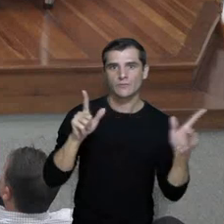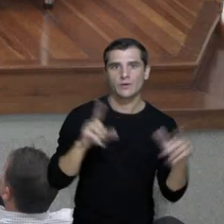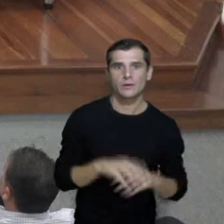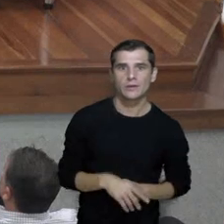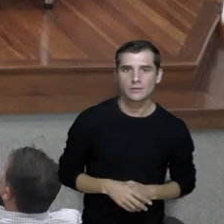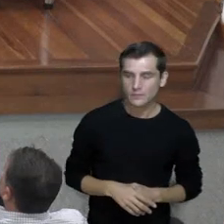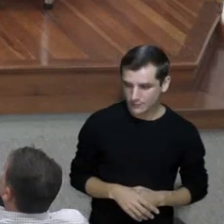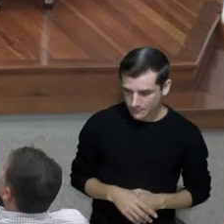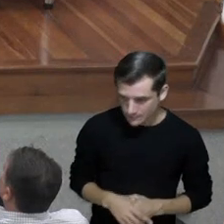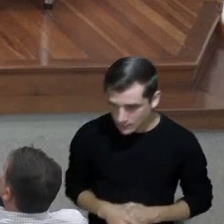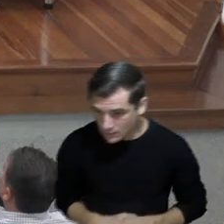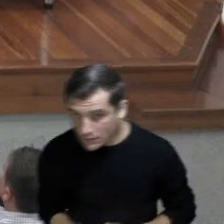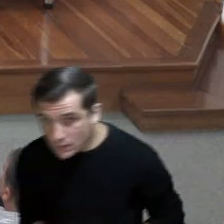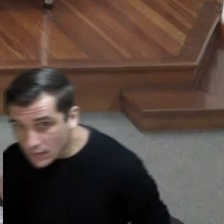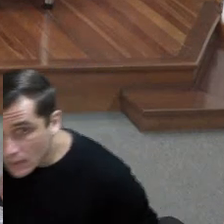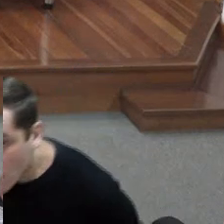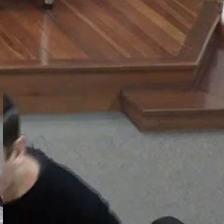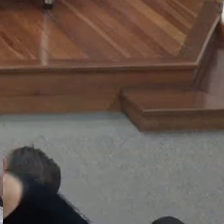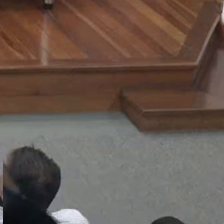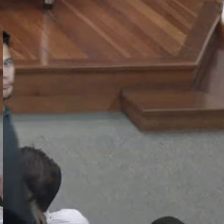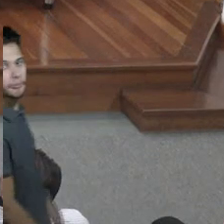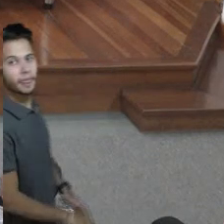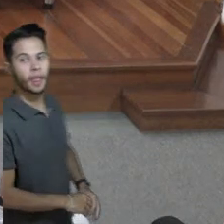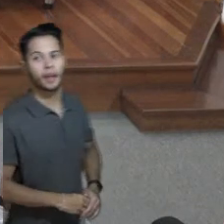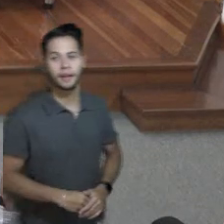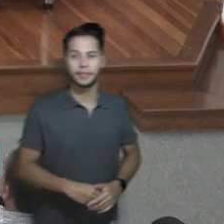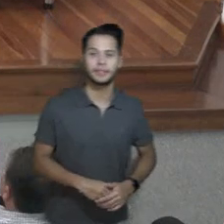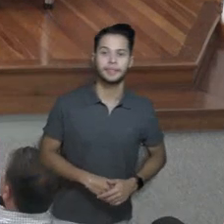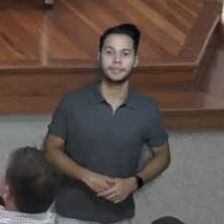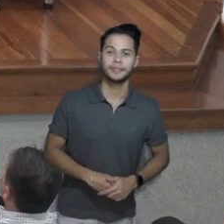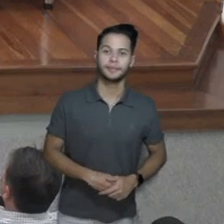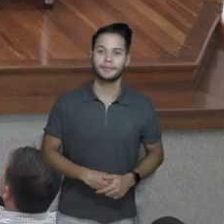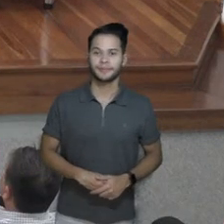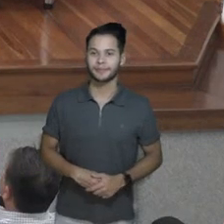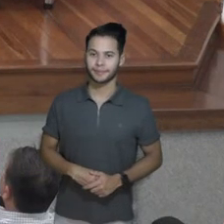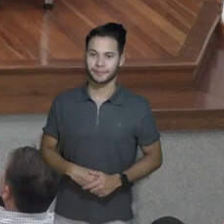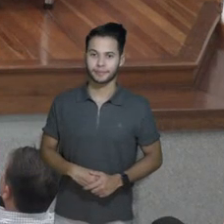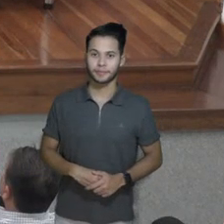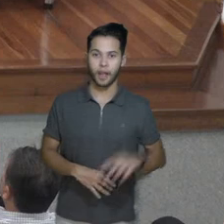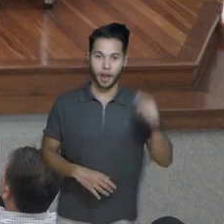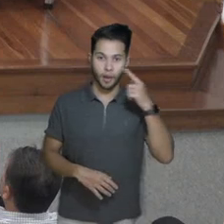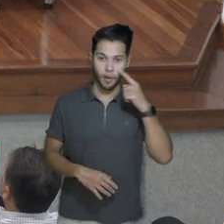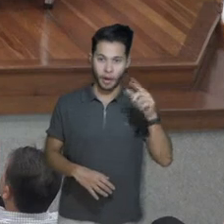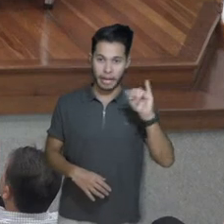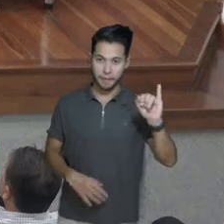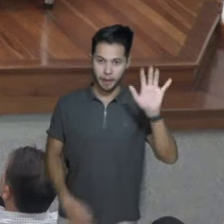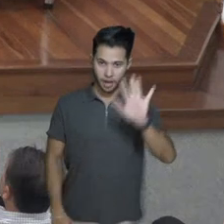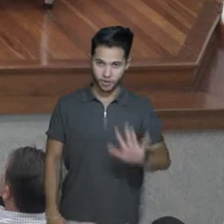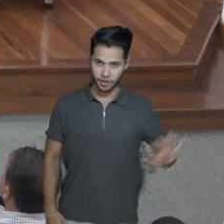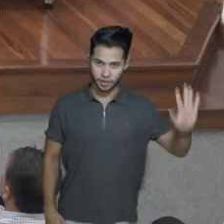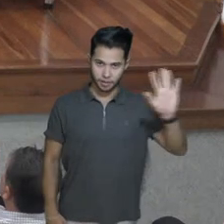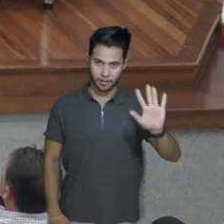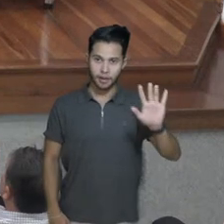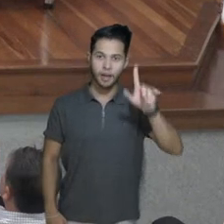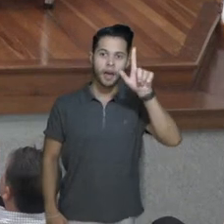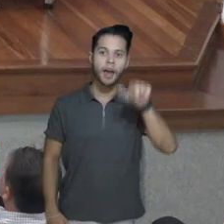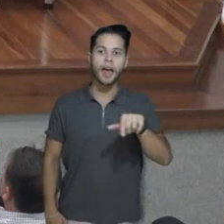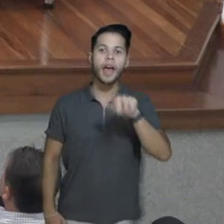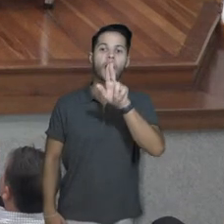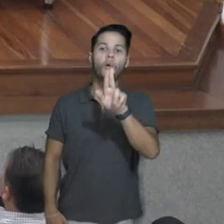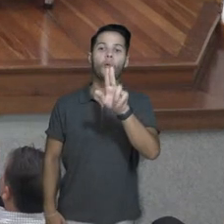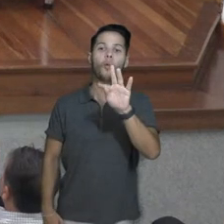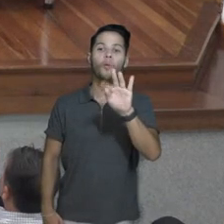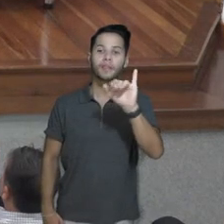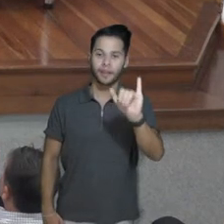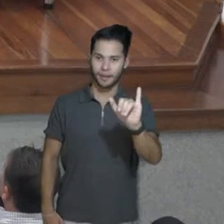isso aqui são U as utis eram todas e brancas né e a gente resolveu colorir então quando a criança acorda de uma